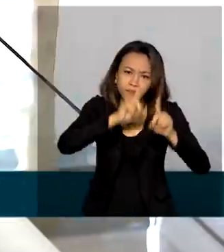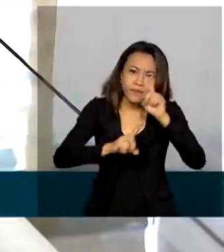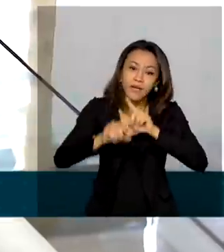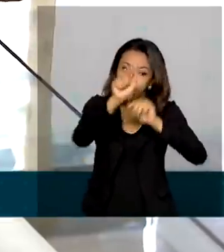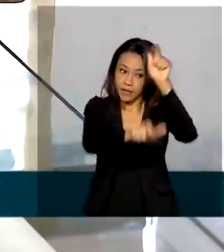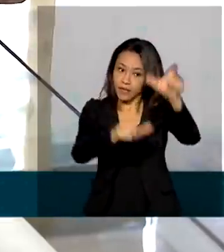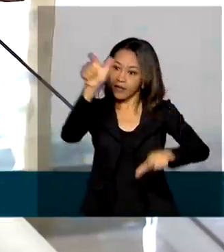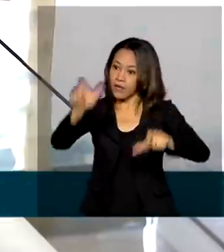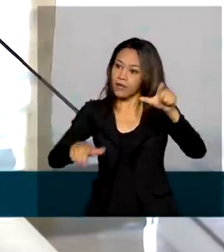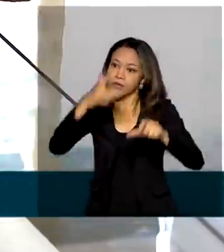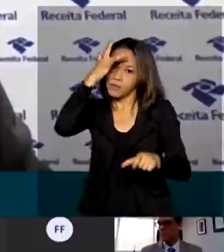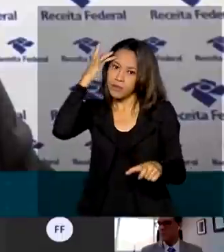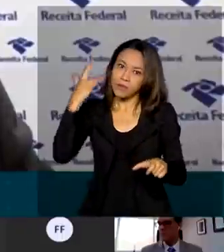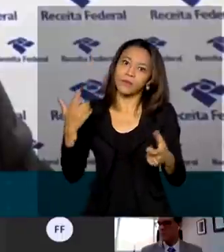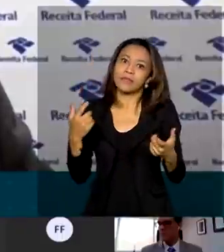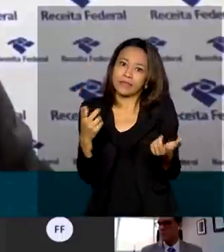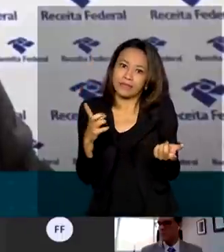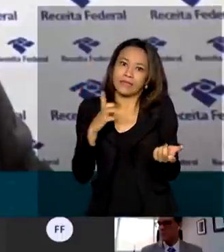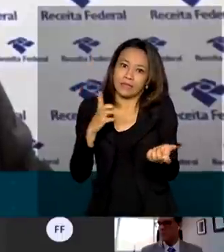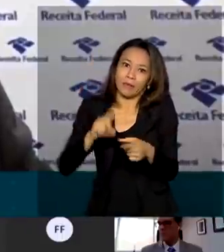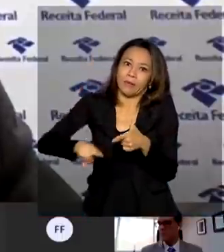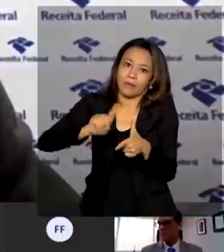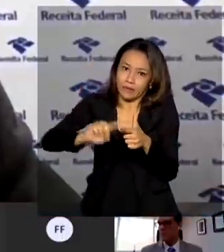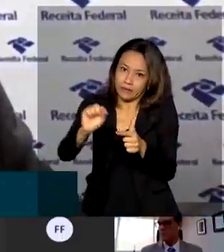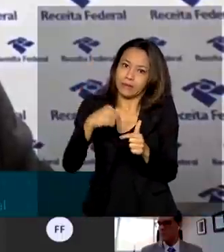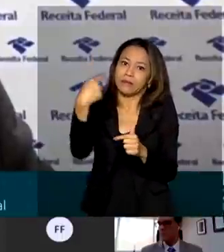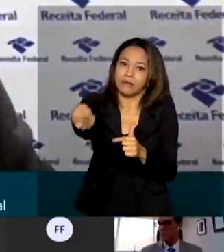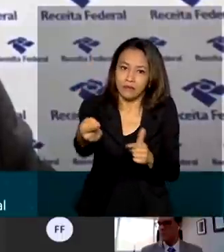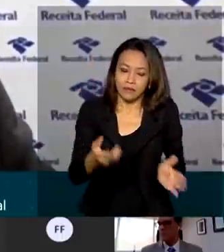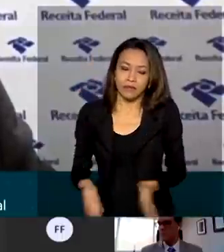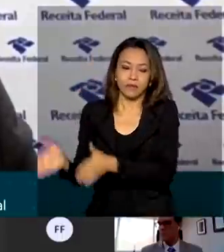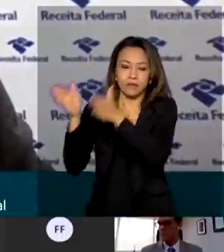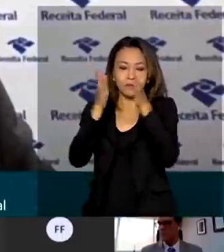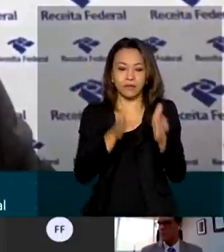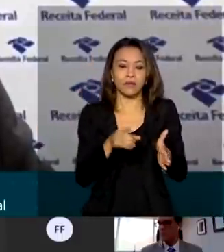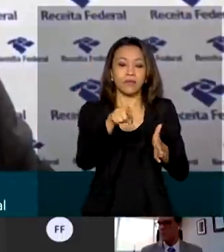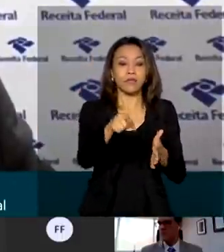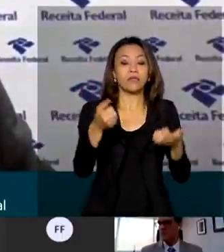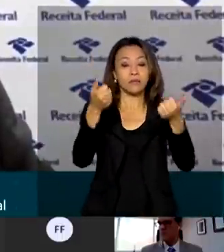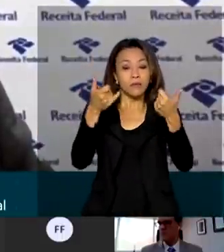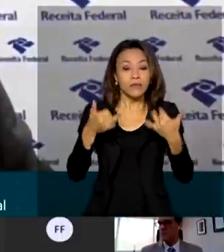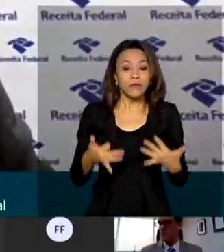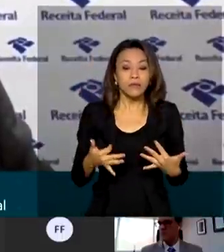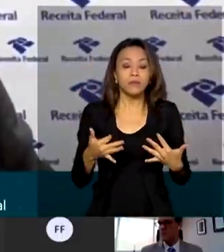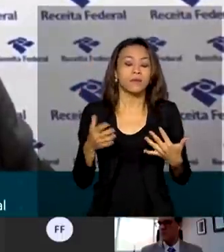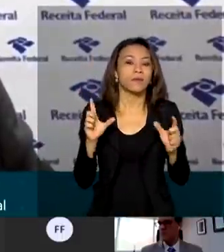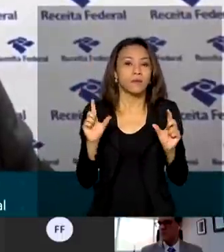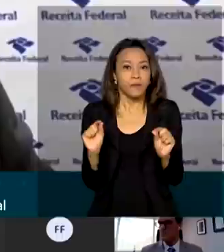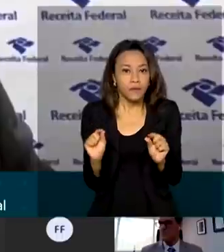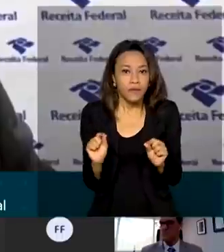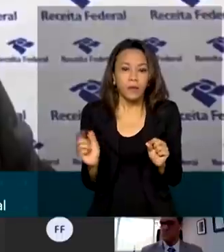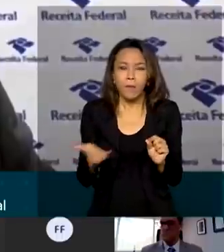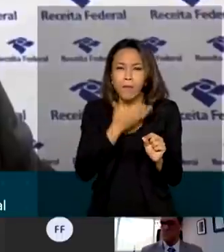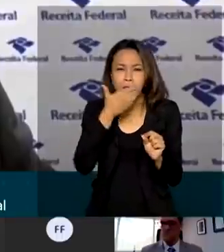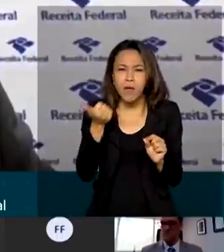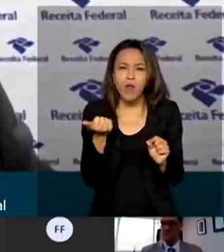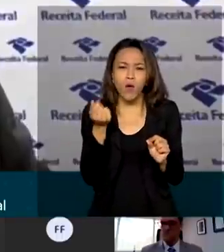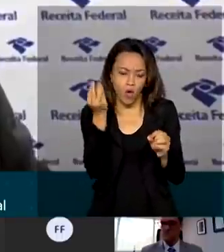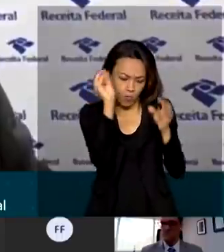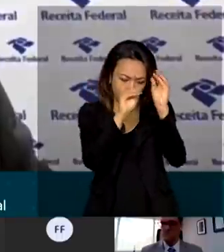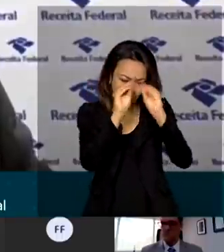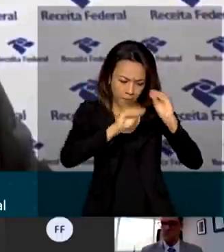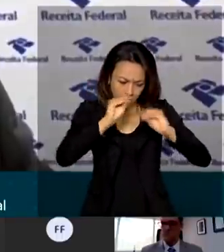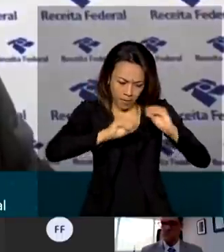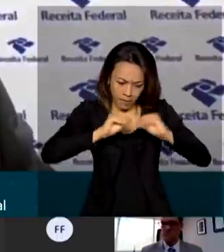contribuinte E aí Ana Maria fina ela vai permitir uma melhor ou melhor preenchimento da